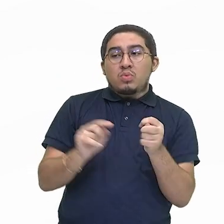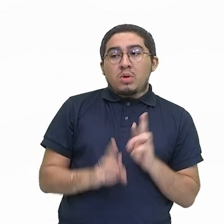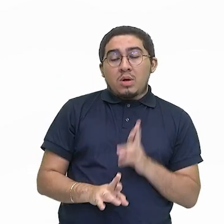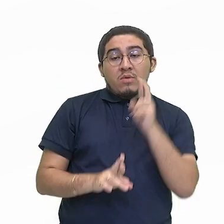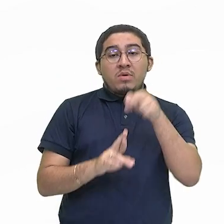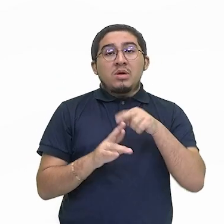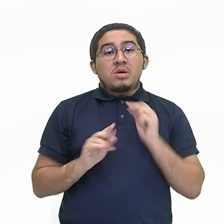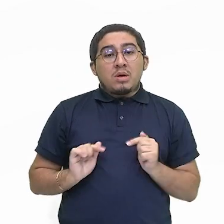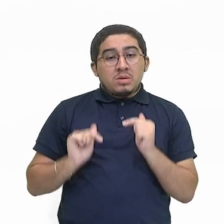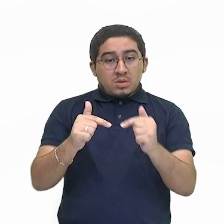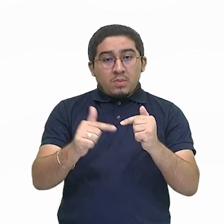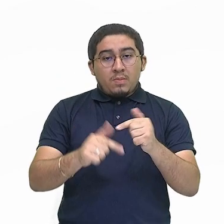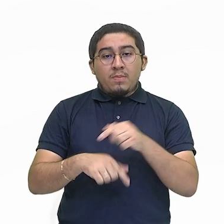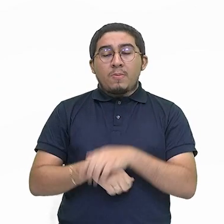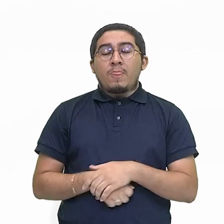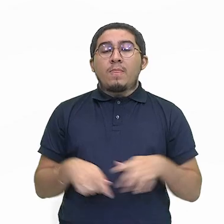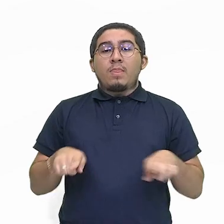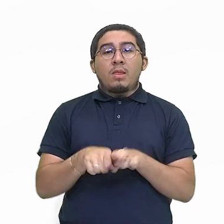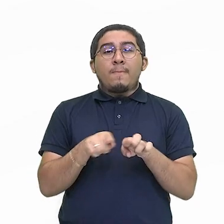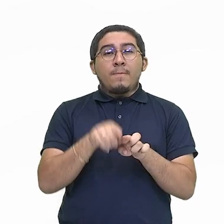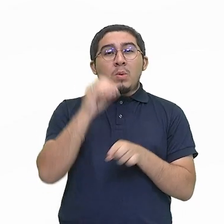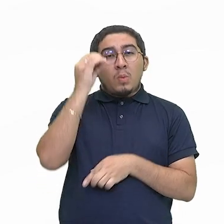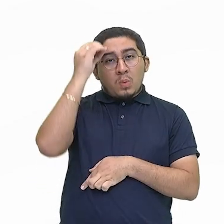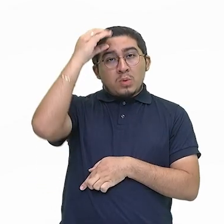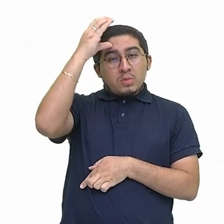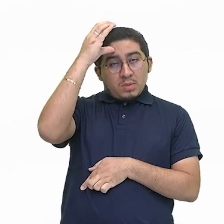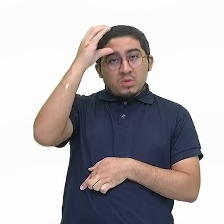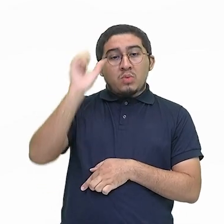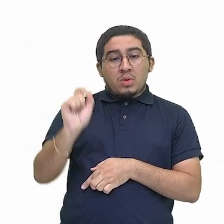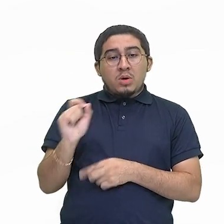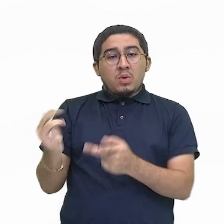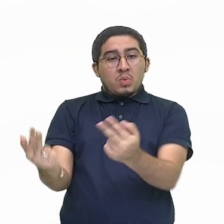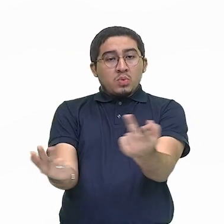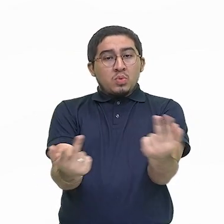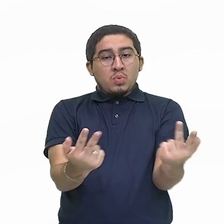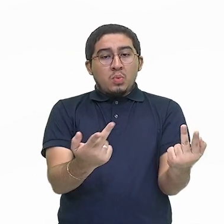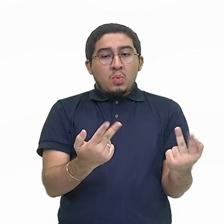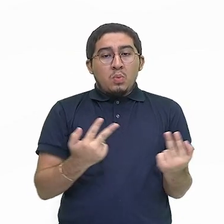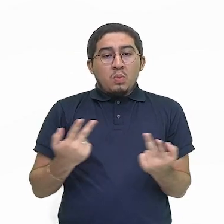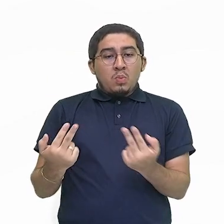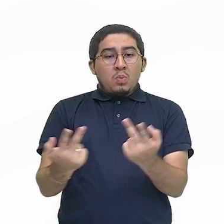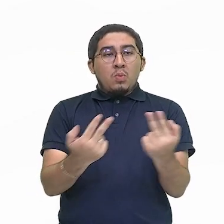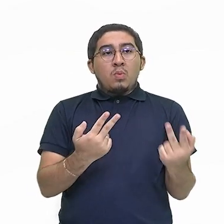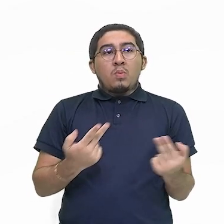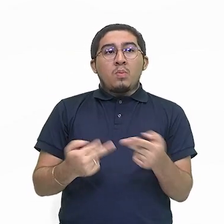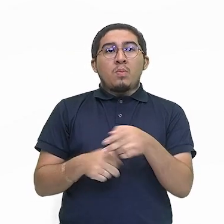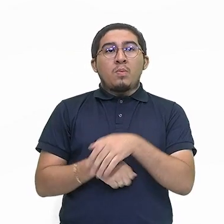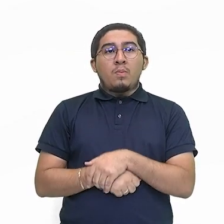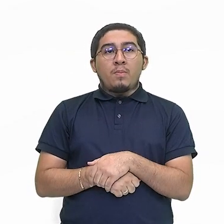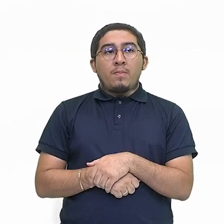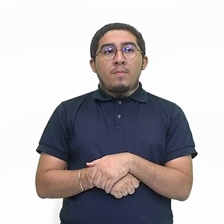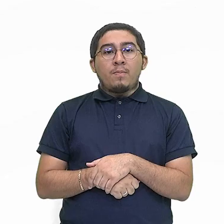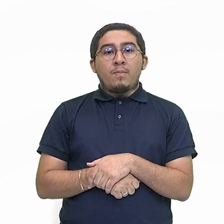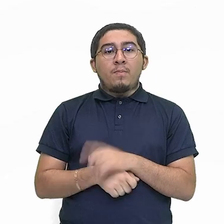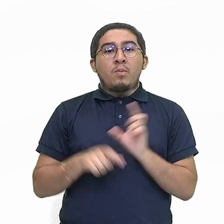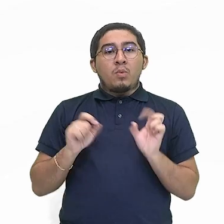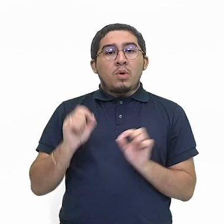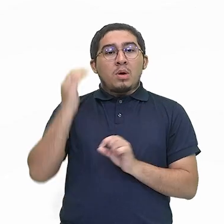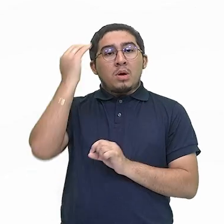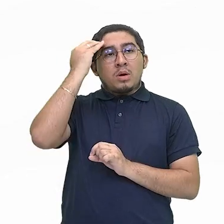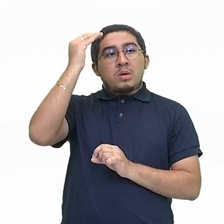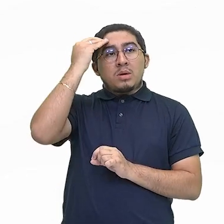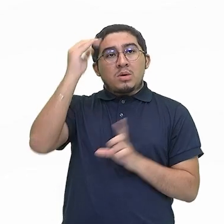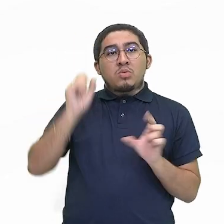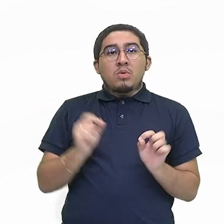razão. E o conhecimento do senso comum. O que é o conhecimento do senso comum? É aquele que compreende o conjunto